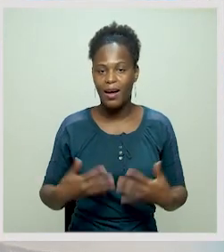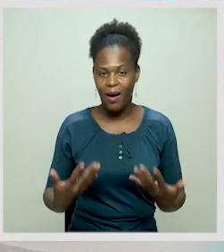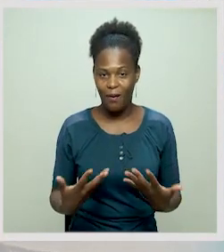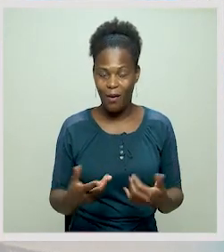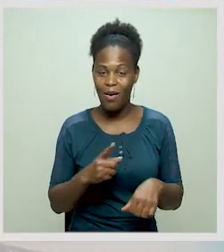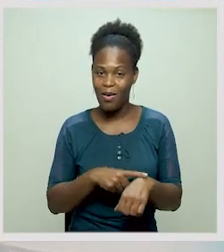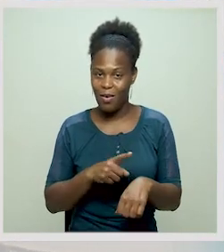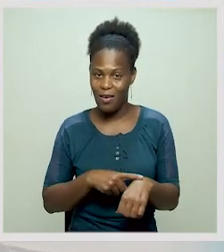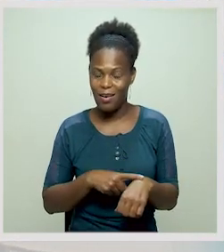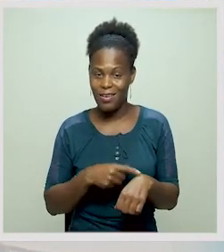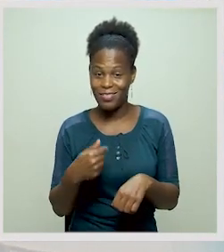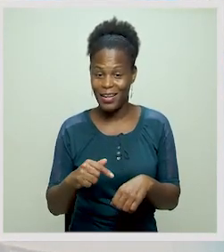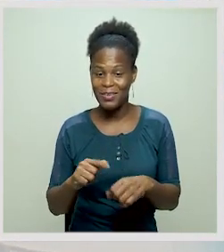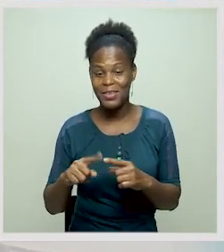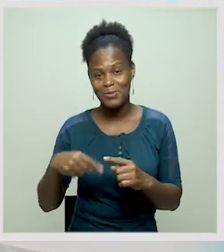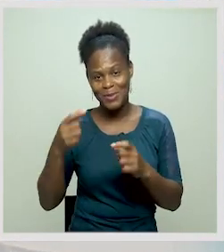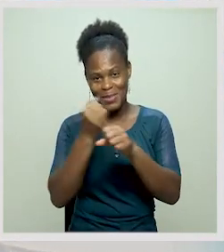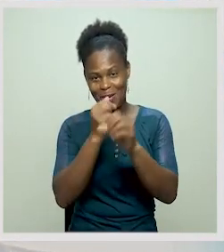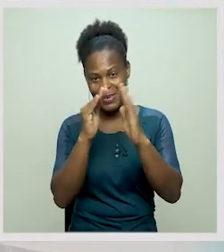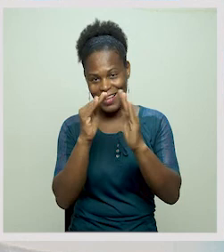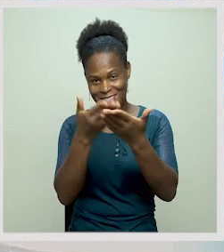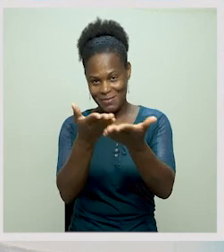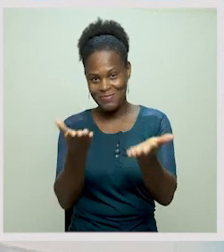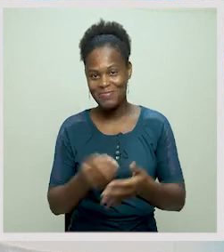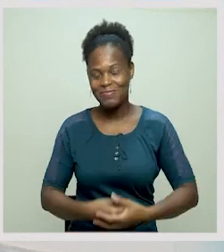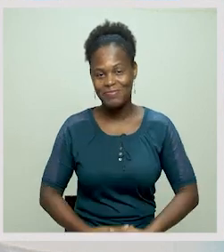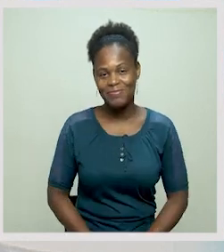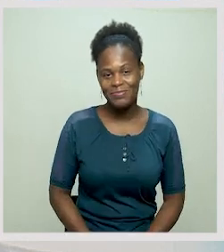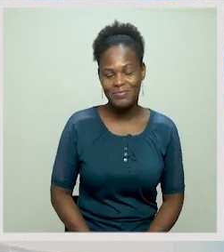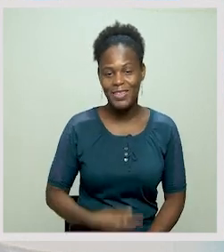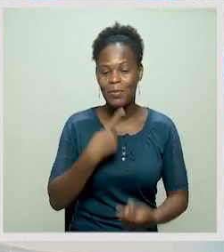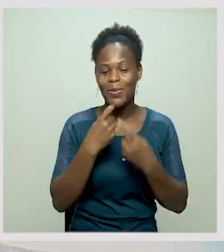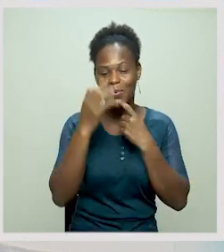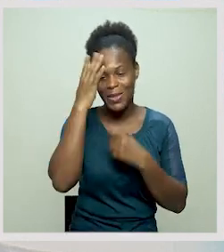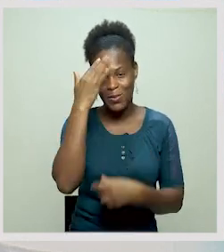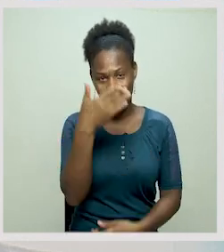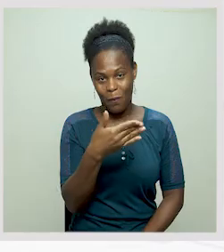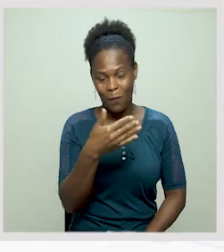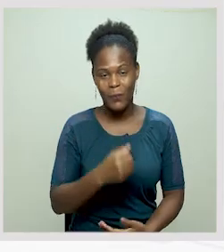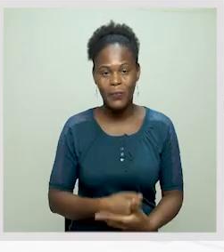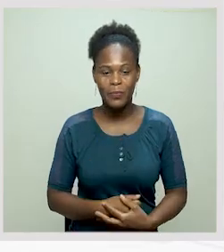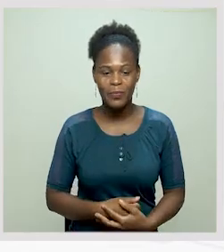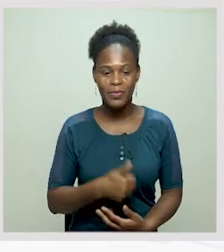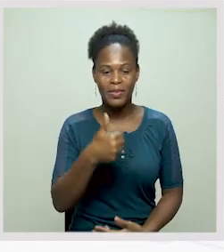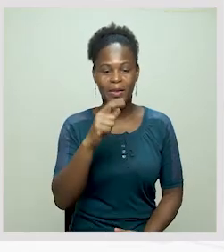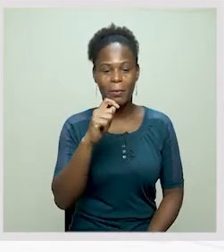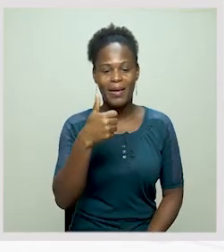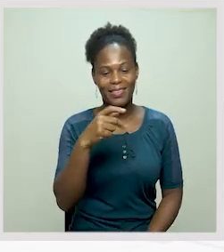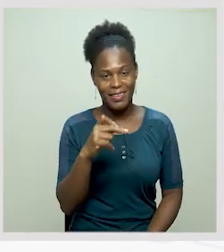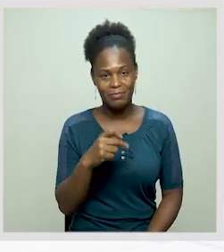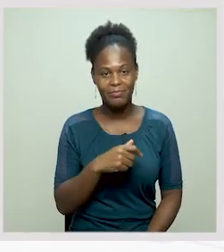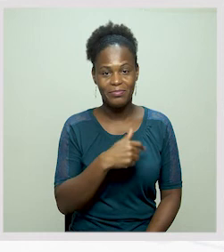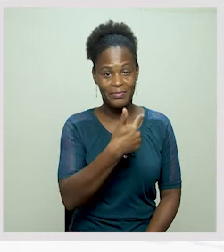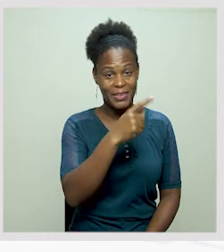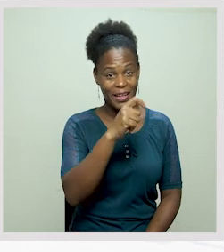Agora chegou a hora de passar o TPC. A pergunta 1, Beta e Teta é